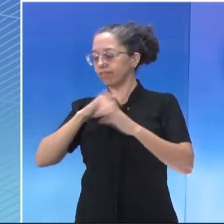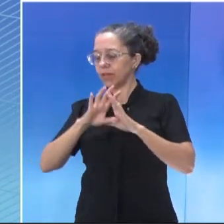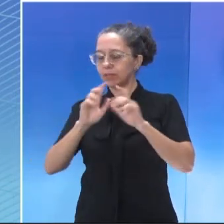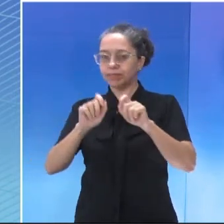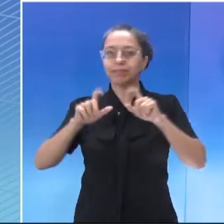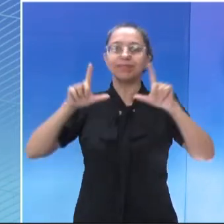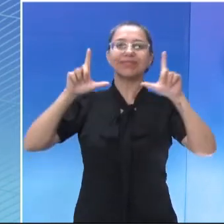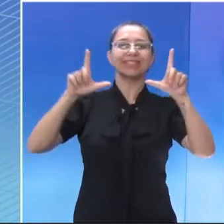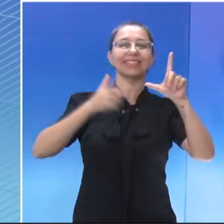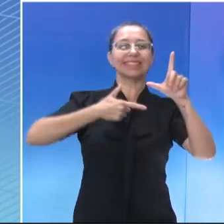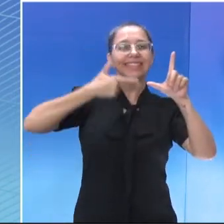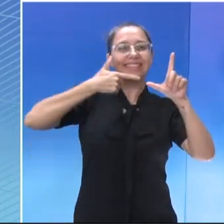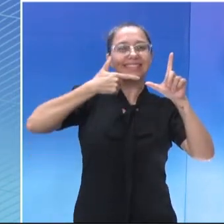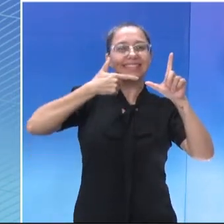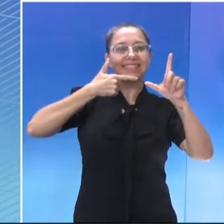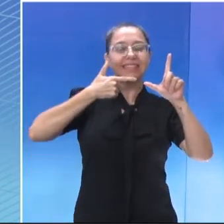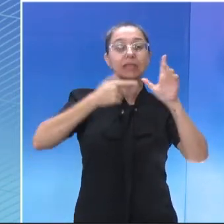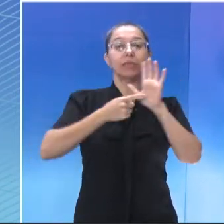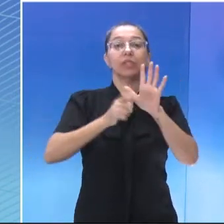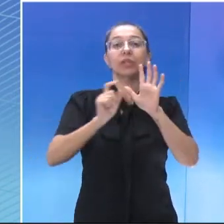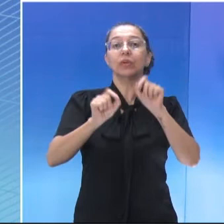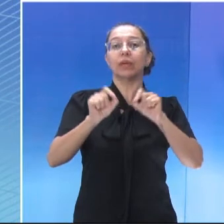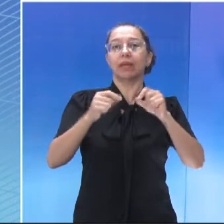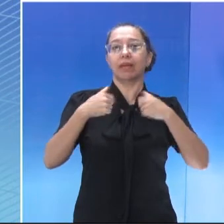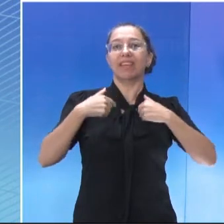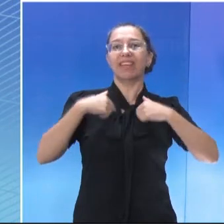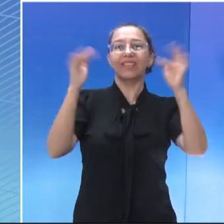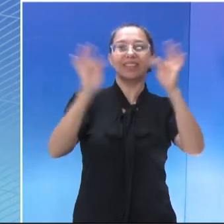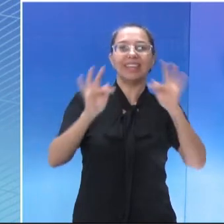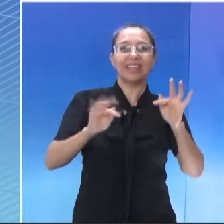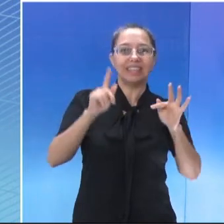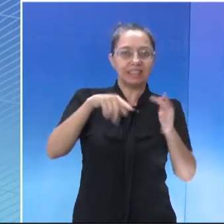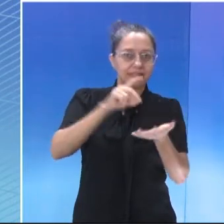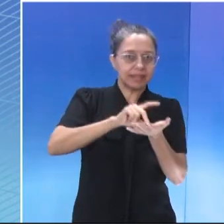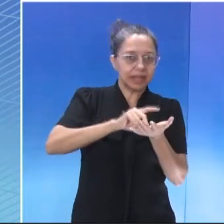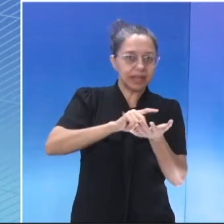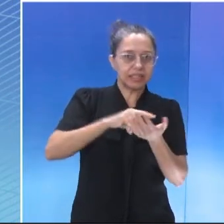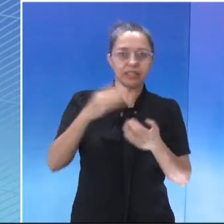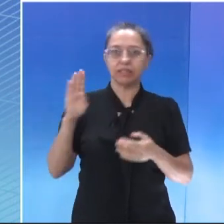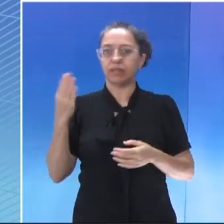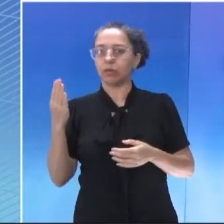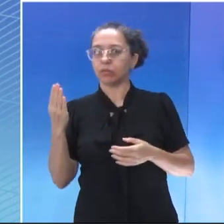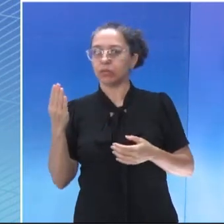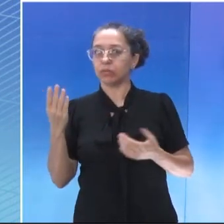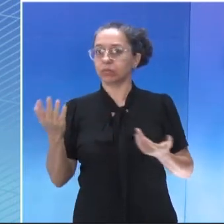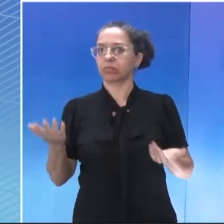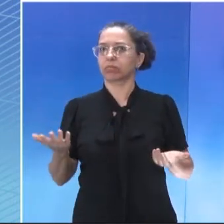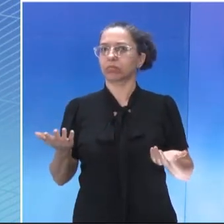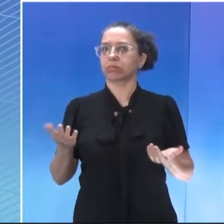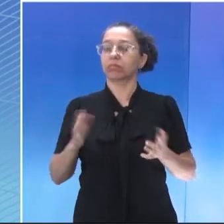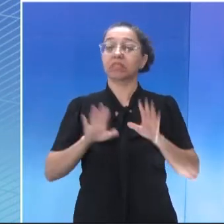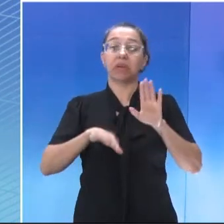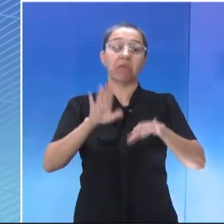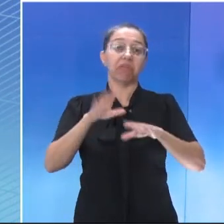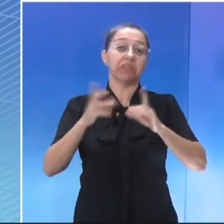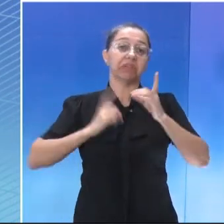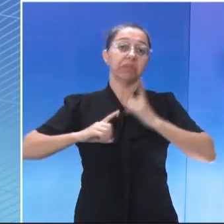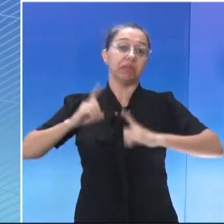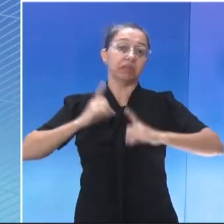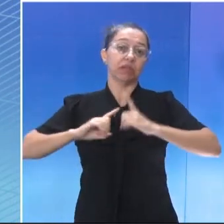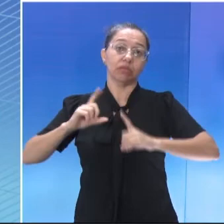selfie, né? Então, eu estou feliz, tá certo? Será que isso é verdade? Eu posso terminar a foto e estar com depressão, estar